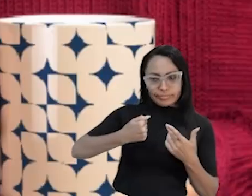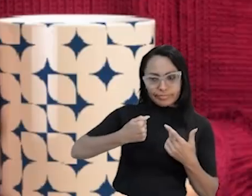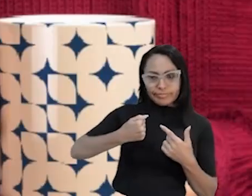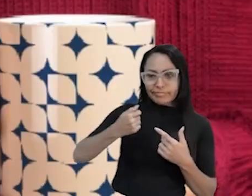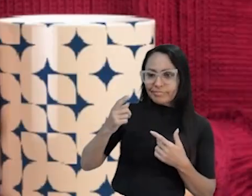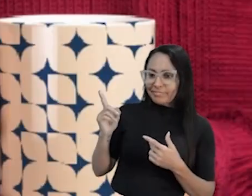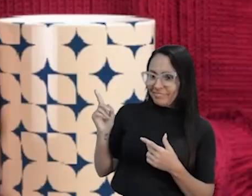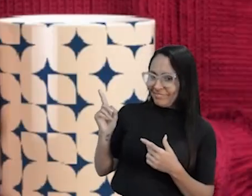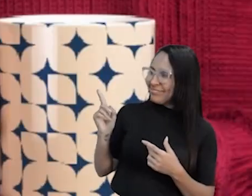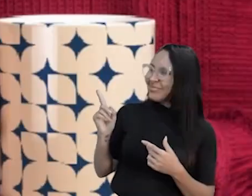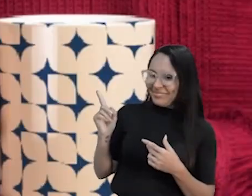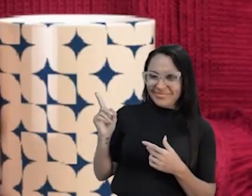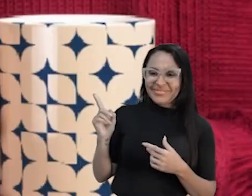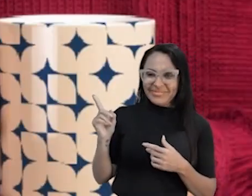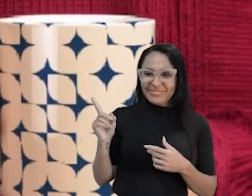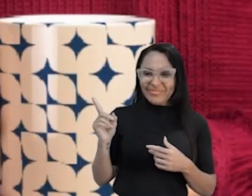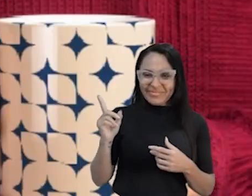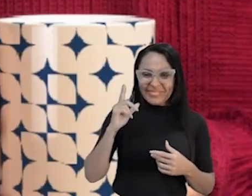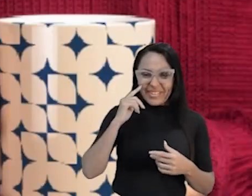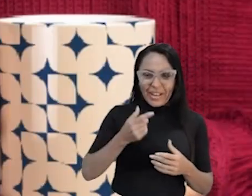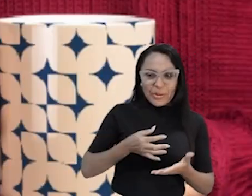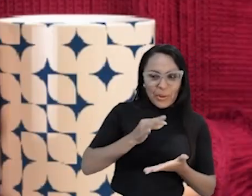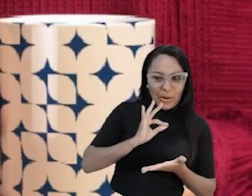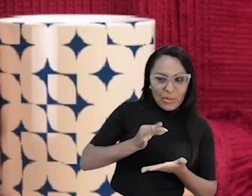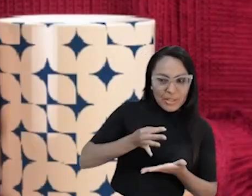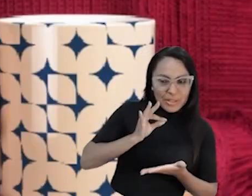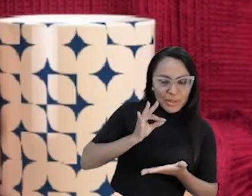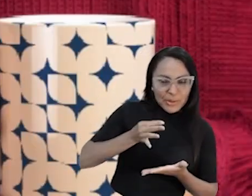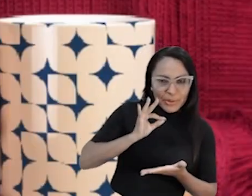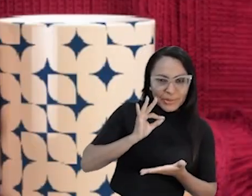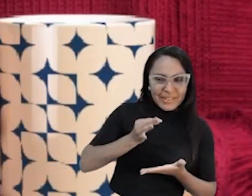caneca, né? Então, cafezinho.